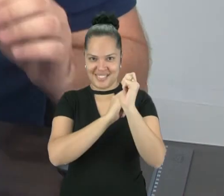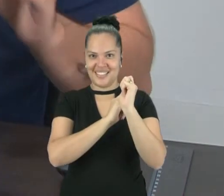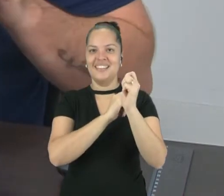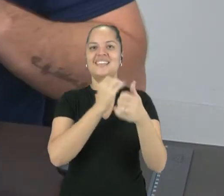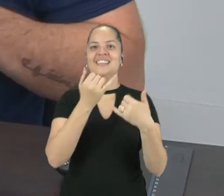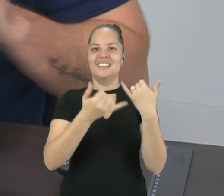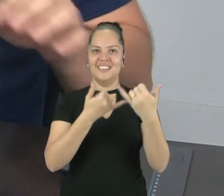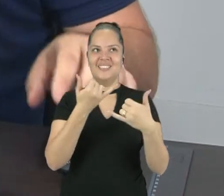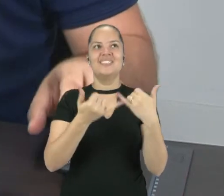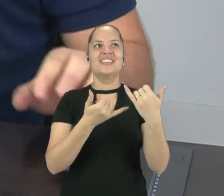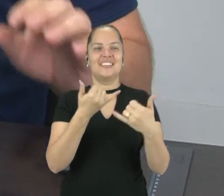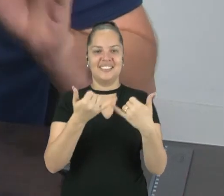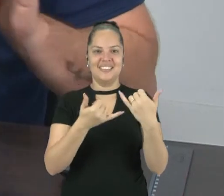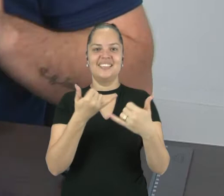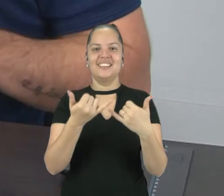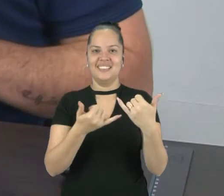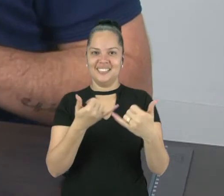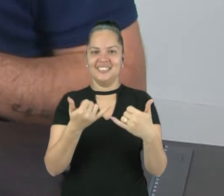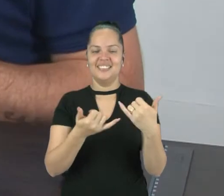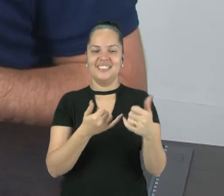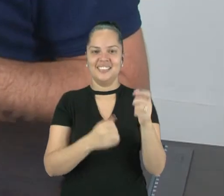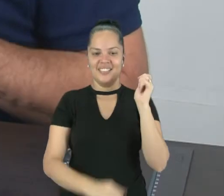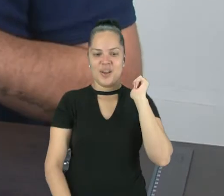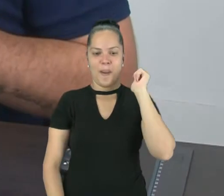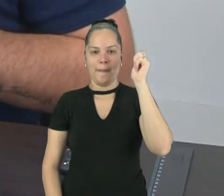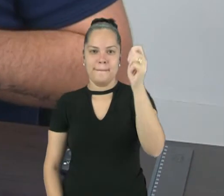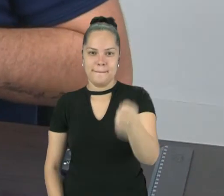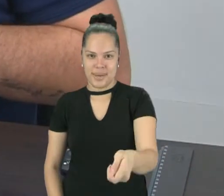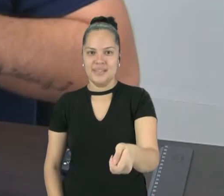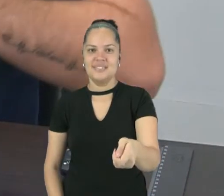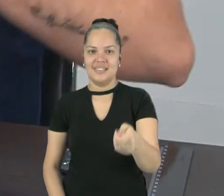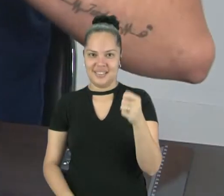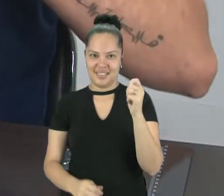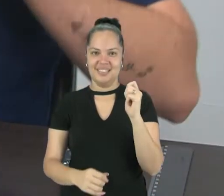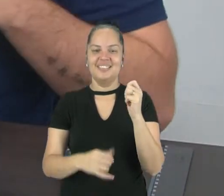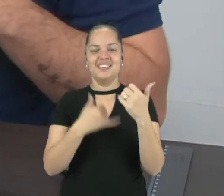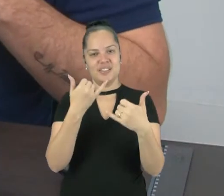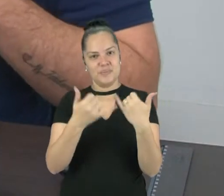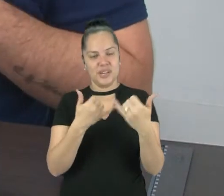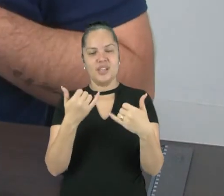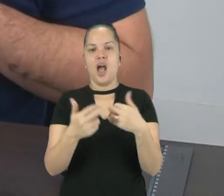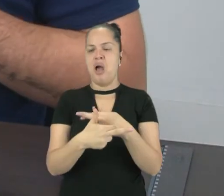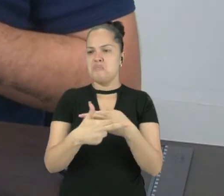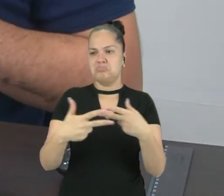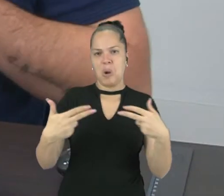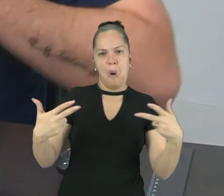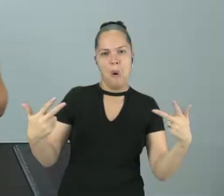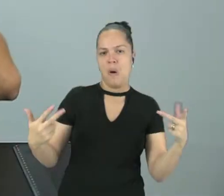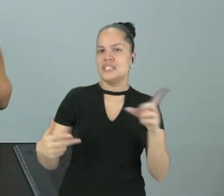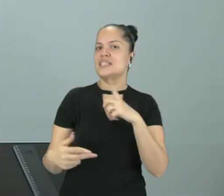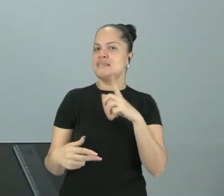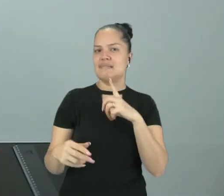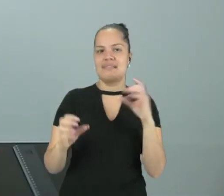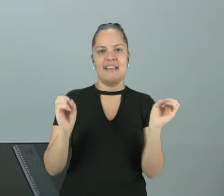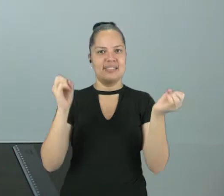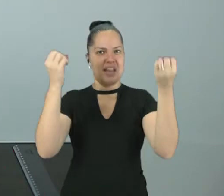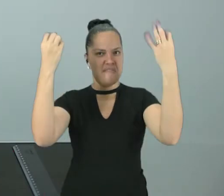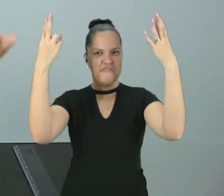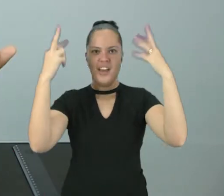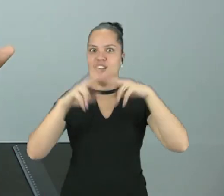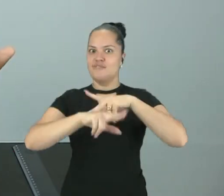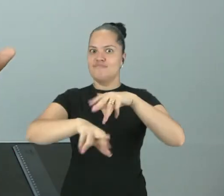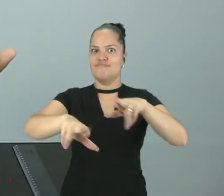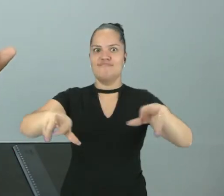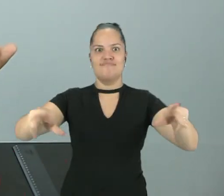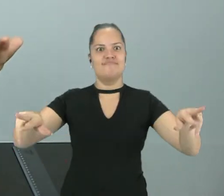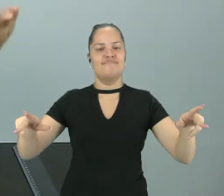elementos né Vamos observar aqui ó alguns elementos que tem né algumas coisas que tem na festa de não dá para colocar